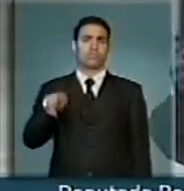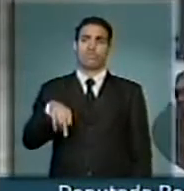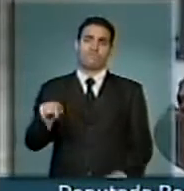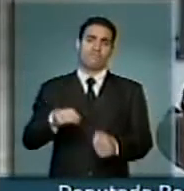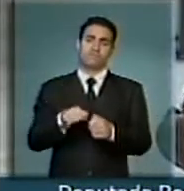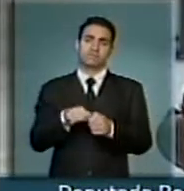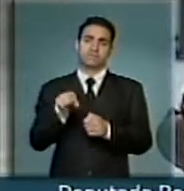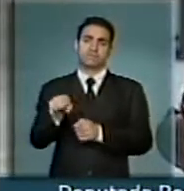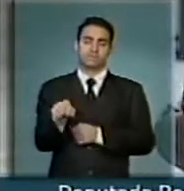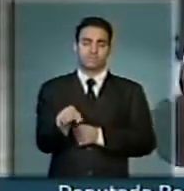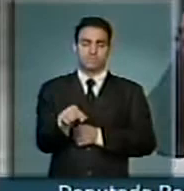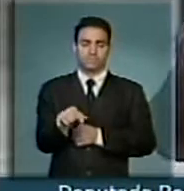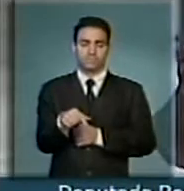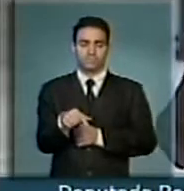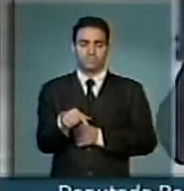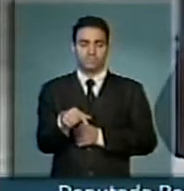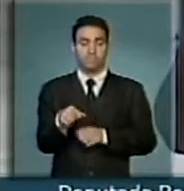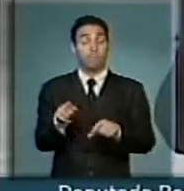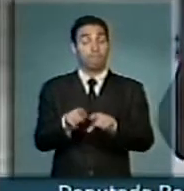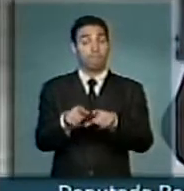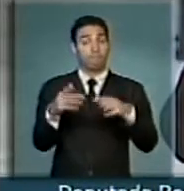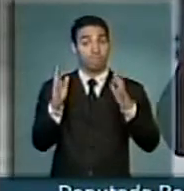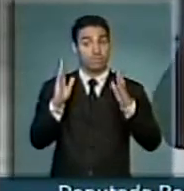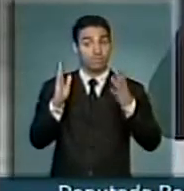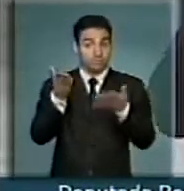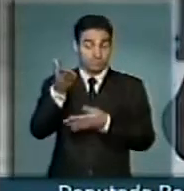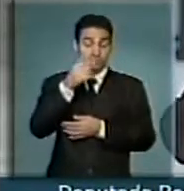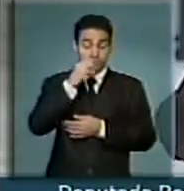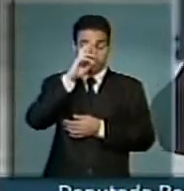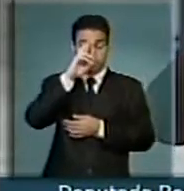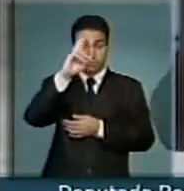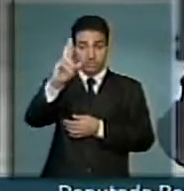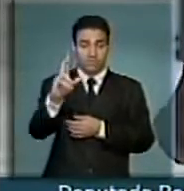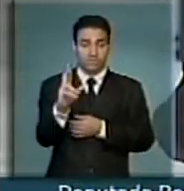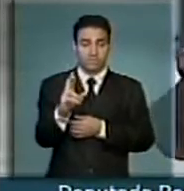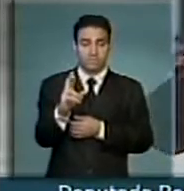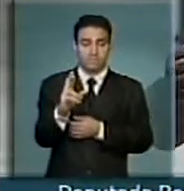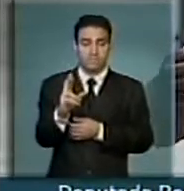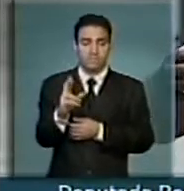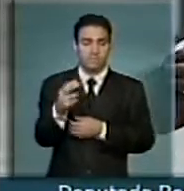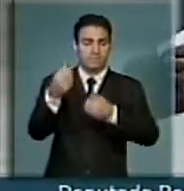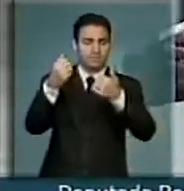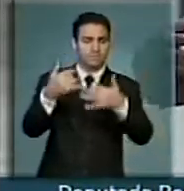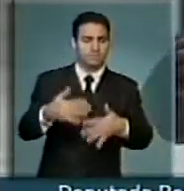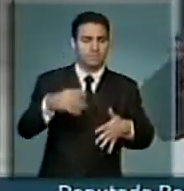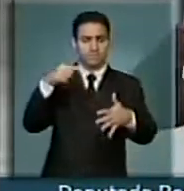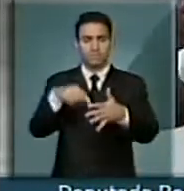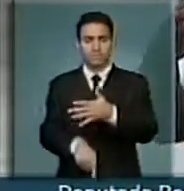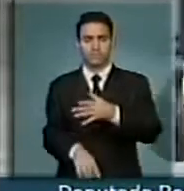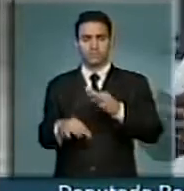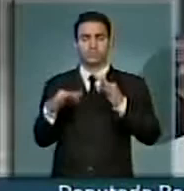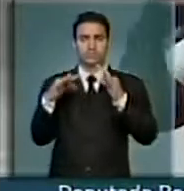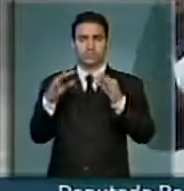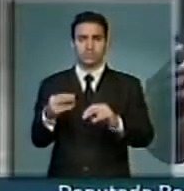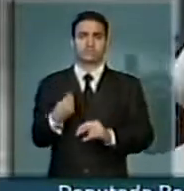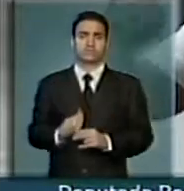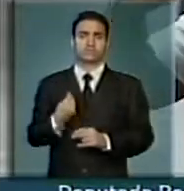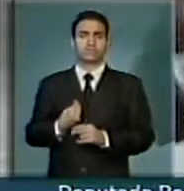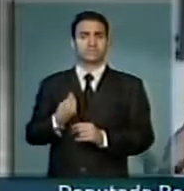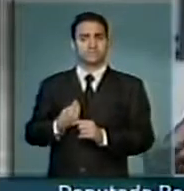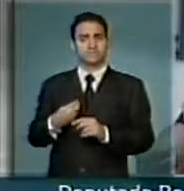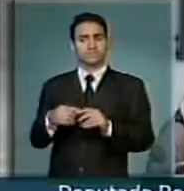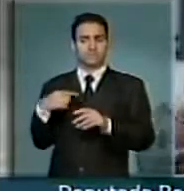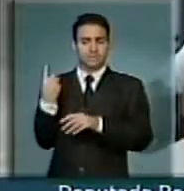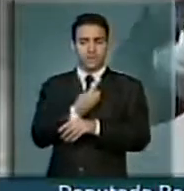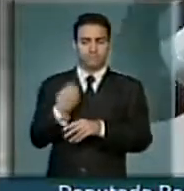atitude dessa natureza. E já que Vossa Excelência pega com muita profundidade todo esse caminho percorrido